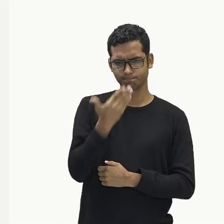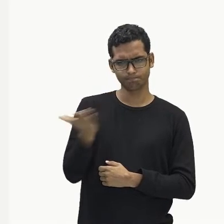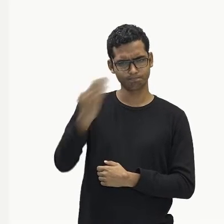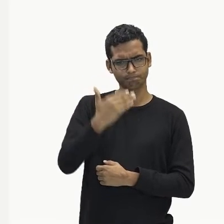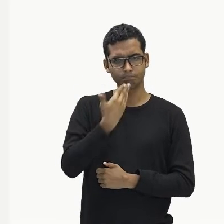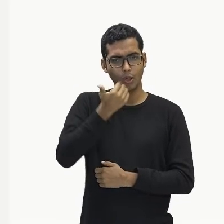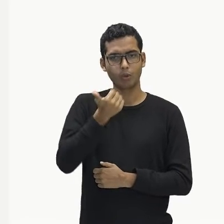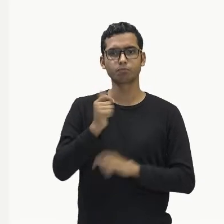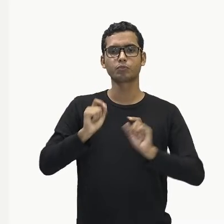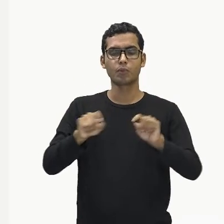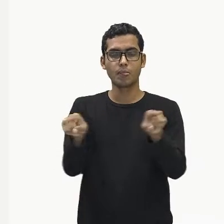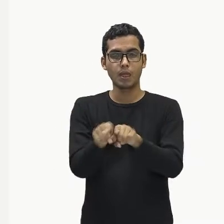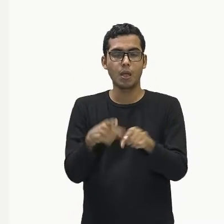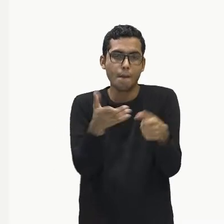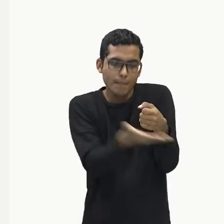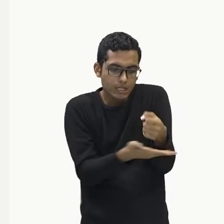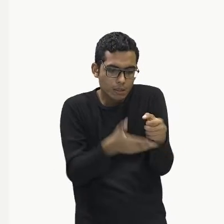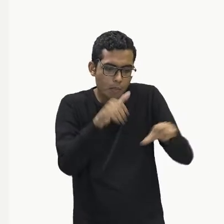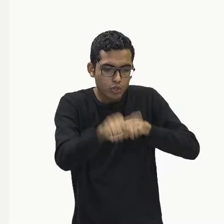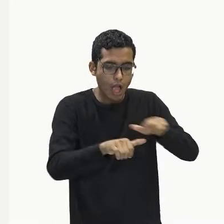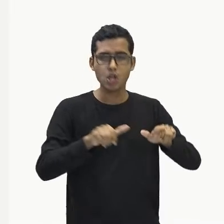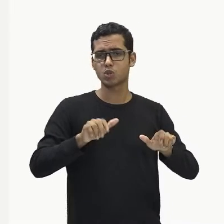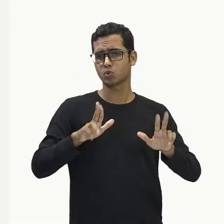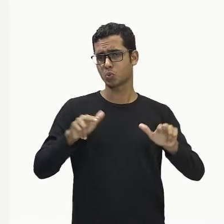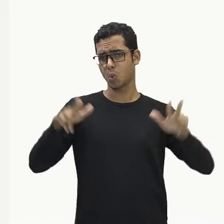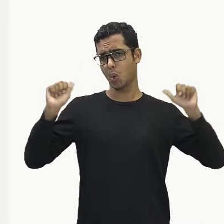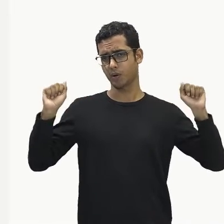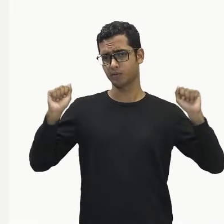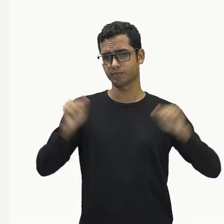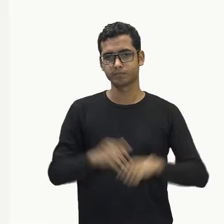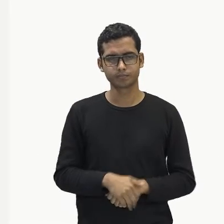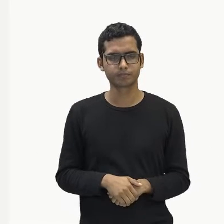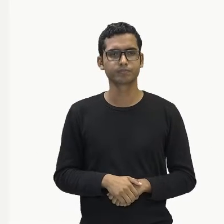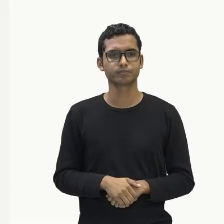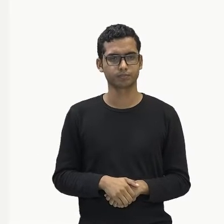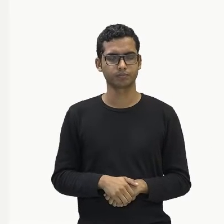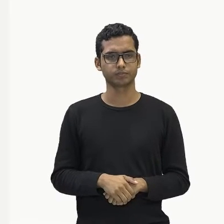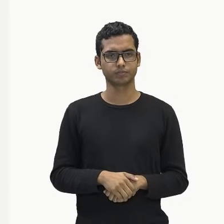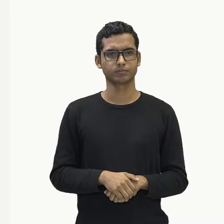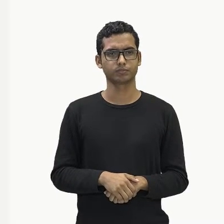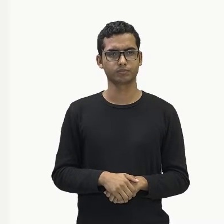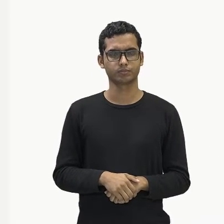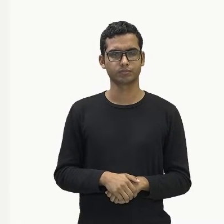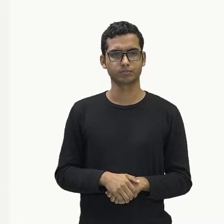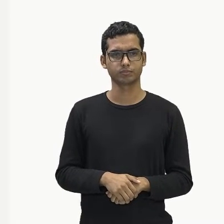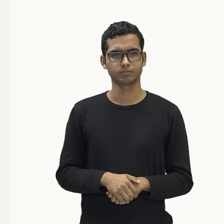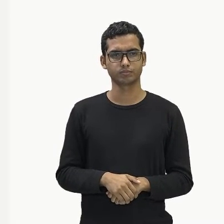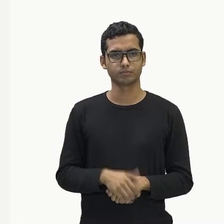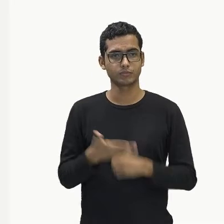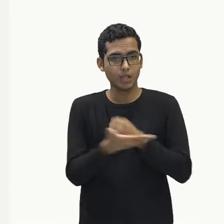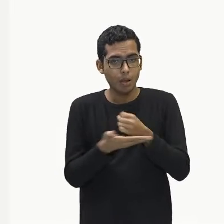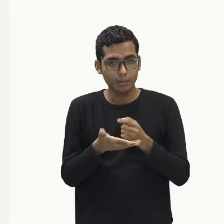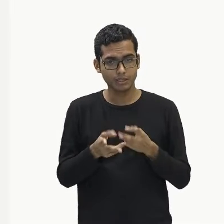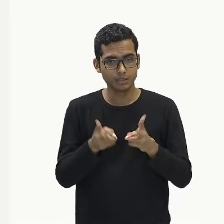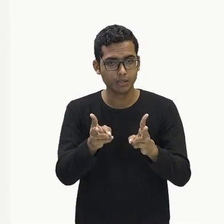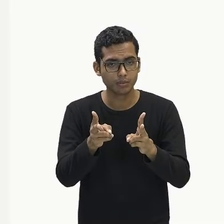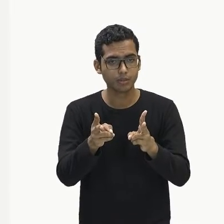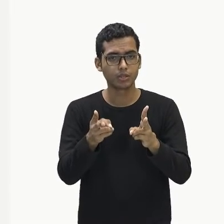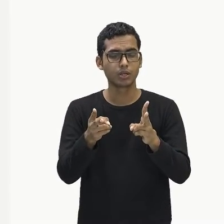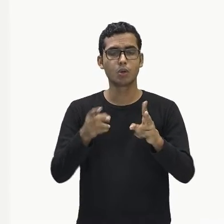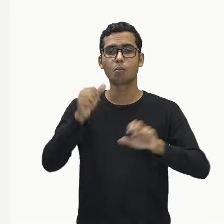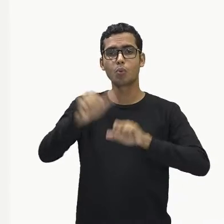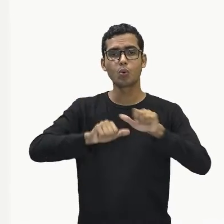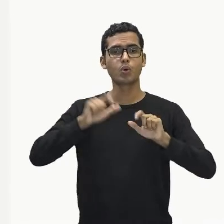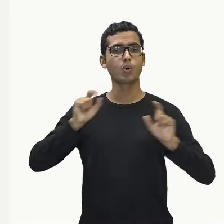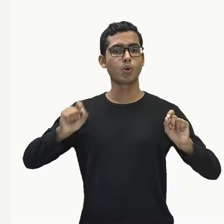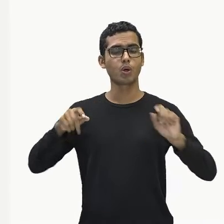a base nunca vai mudar. A base vai ser sempre quem? 1. Quem é que muda? Conforme você observa aí o